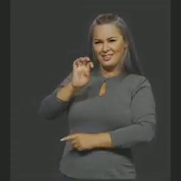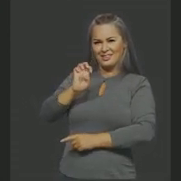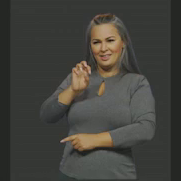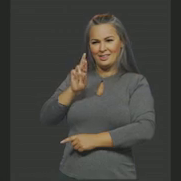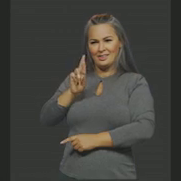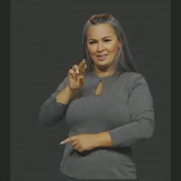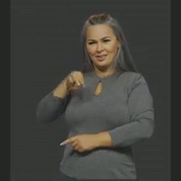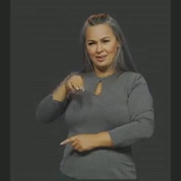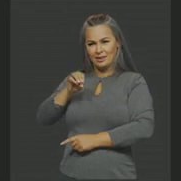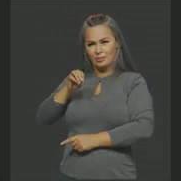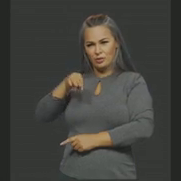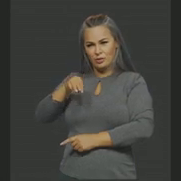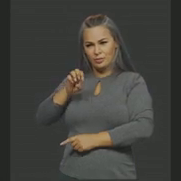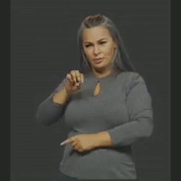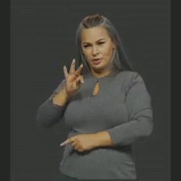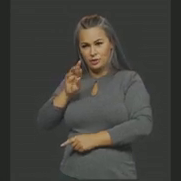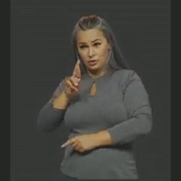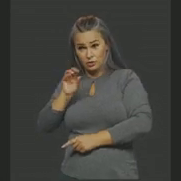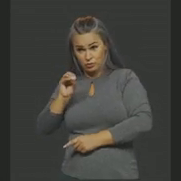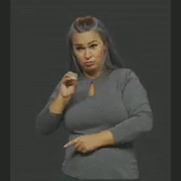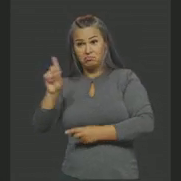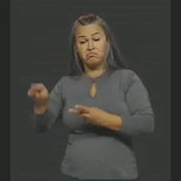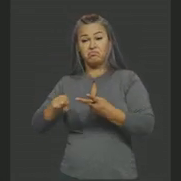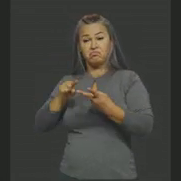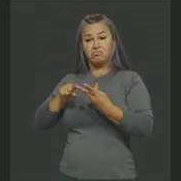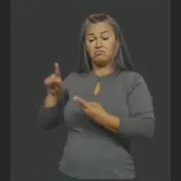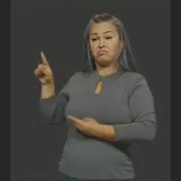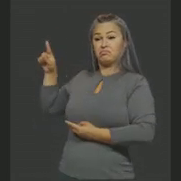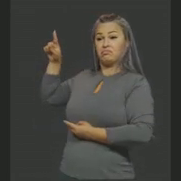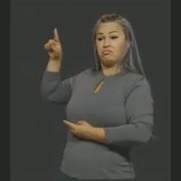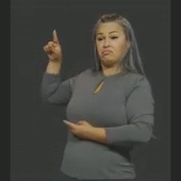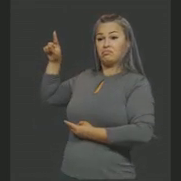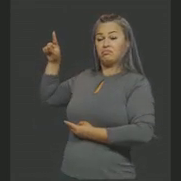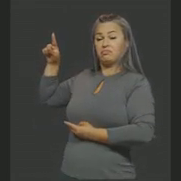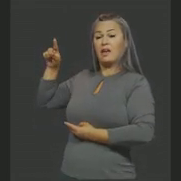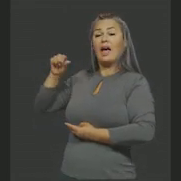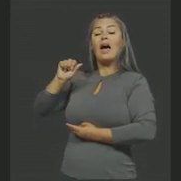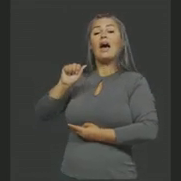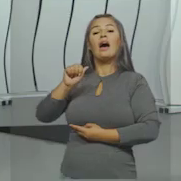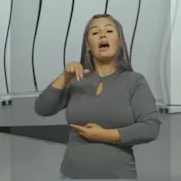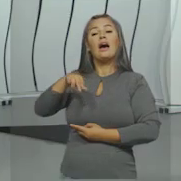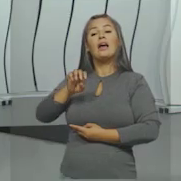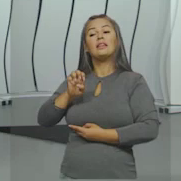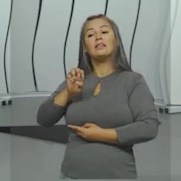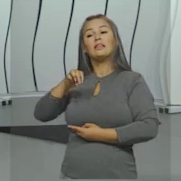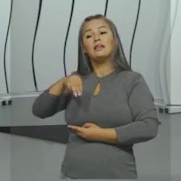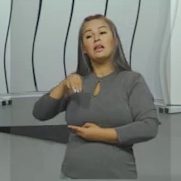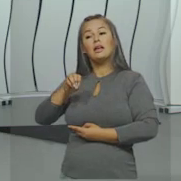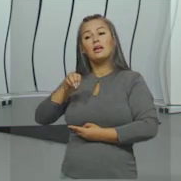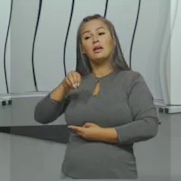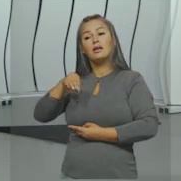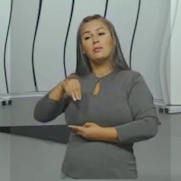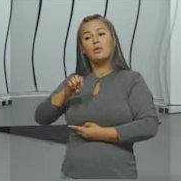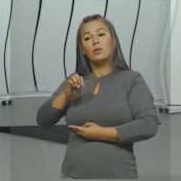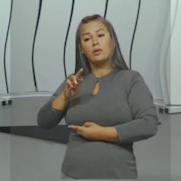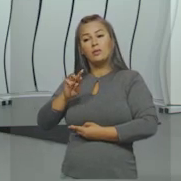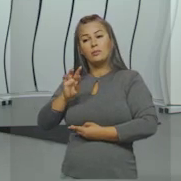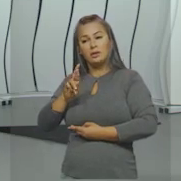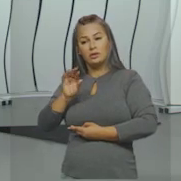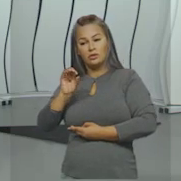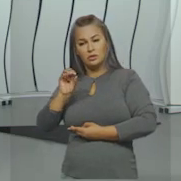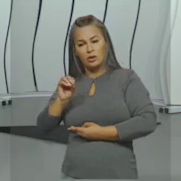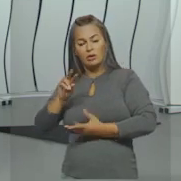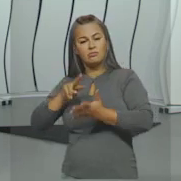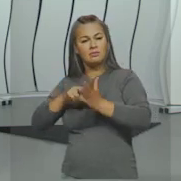temperatura, anemômetro. Anemômetro é que vai medir a velocidade dos ventos e a